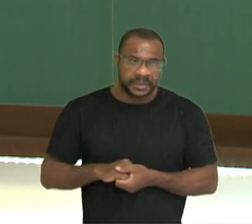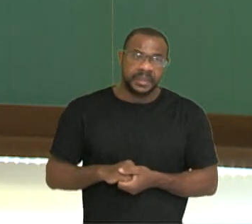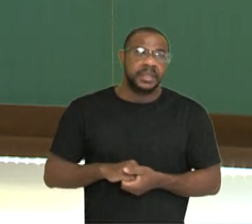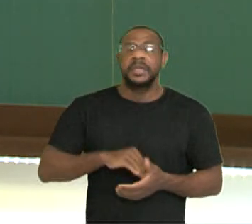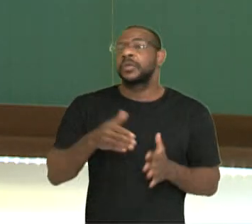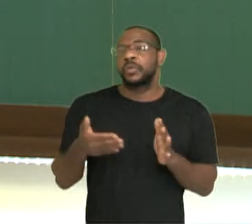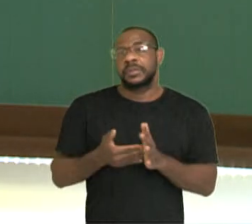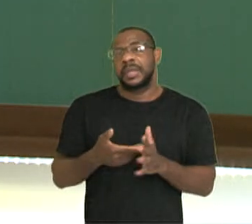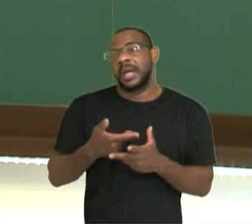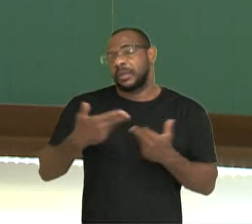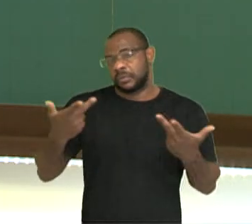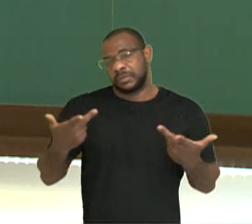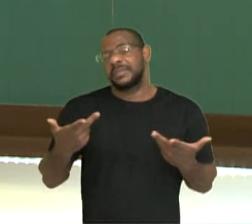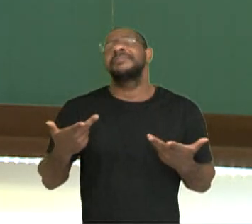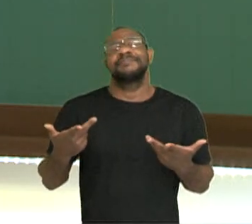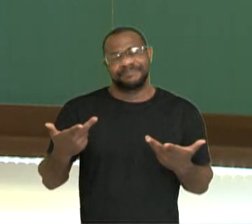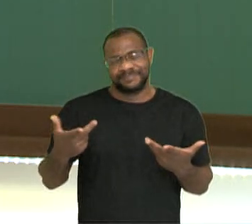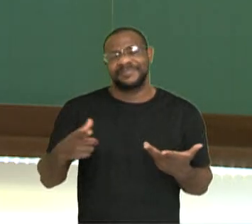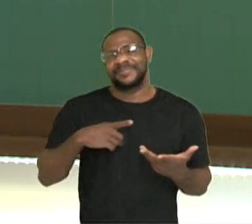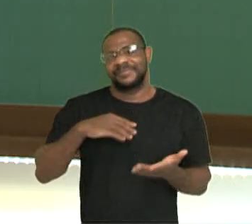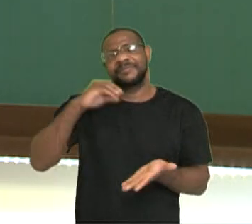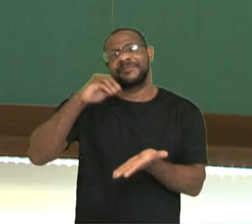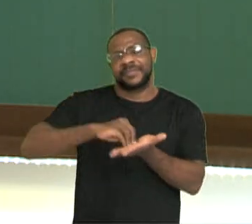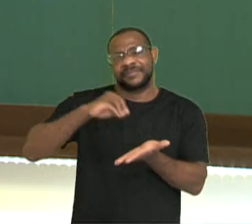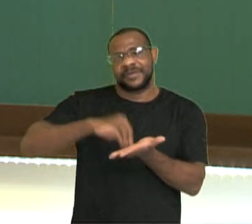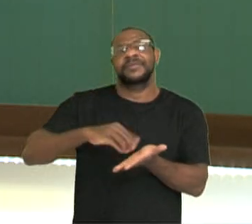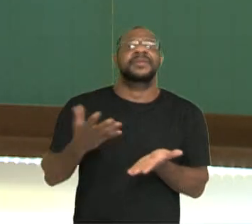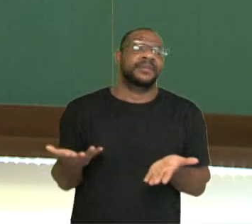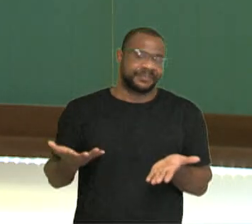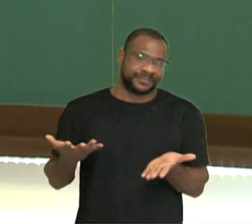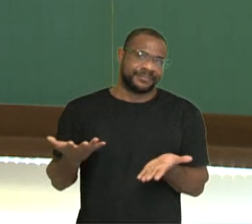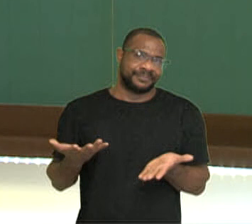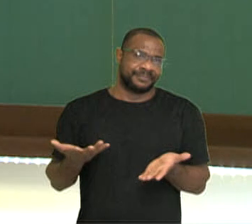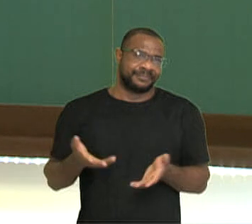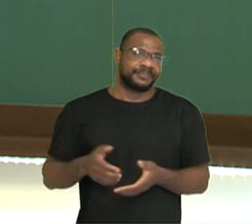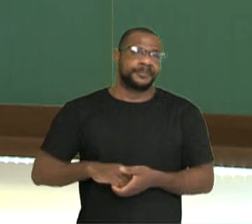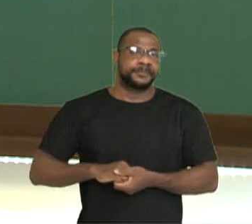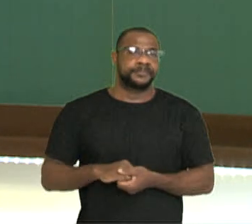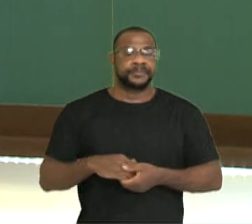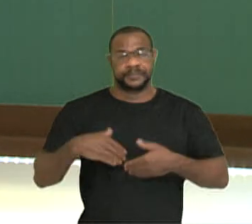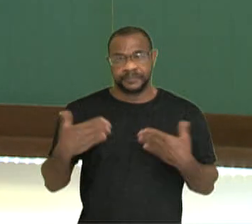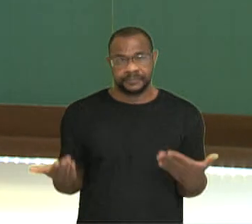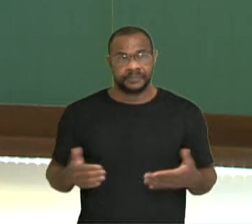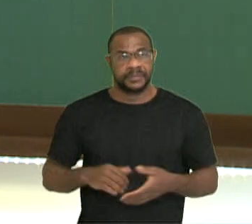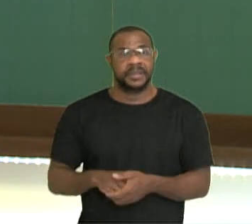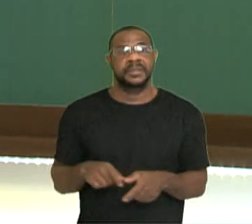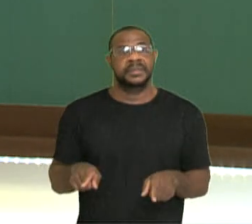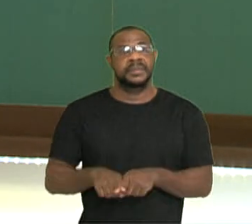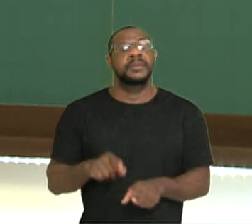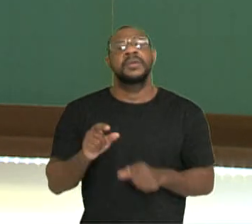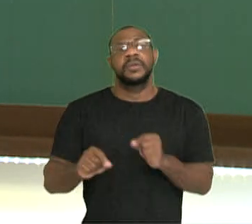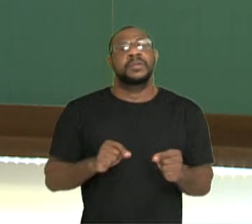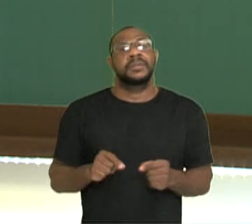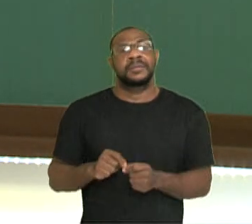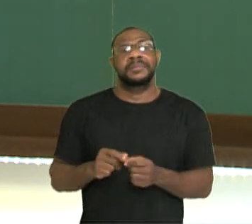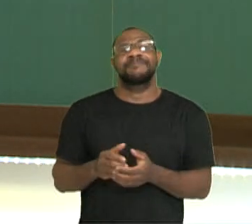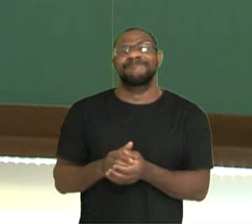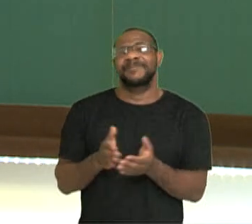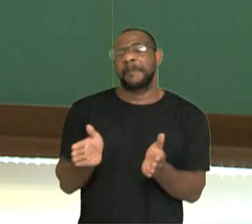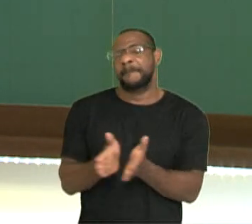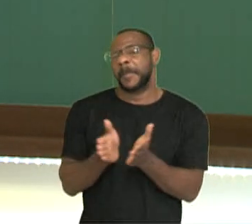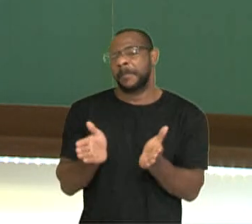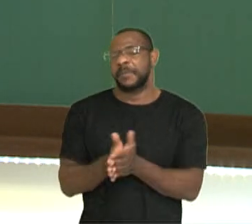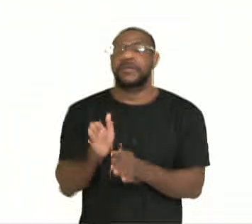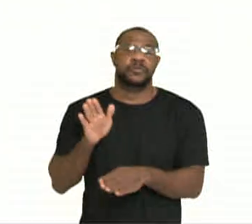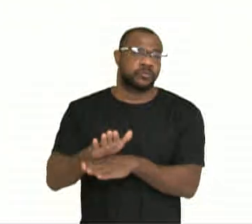coisas vão ficar comprometidas para aquele indivíduo ou para aquele grupo de indivíduos, né? Logo, a miséria vai contribuir para o aumento